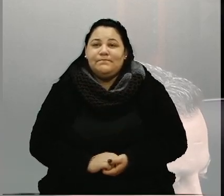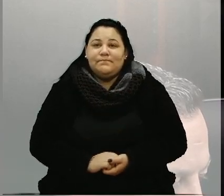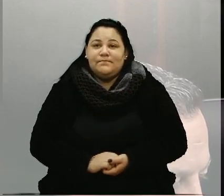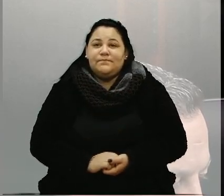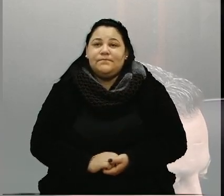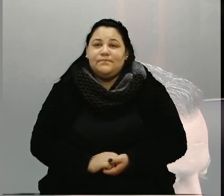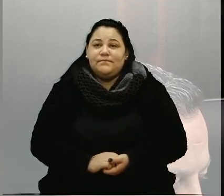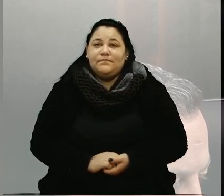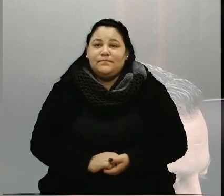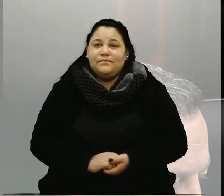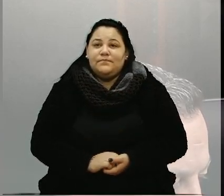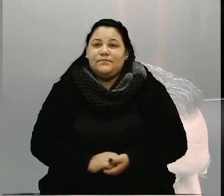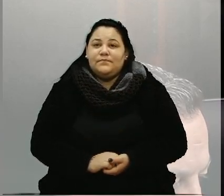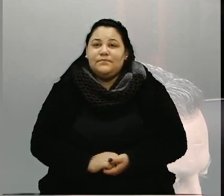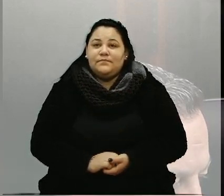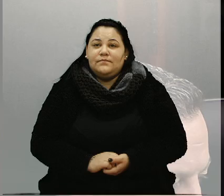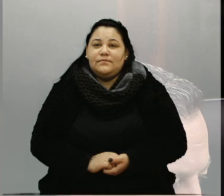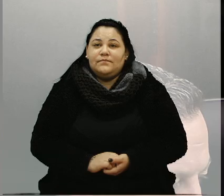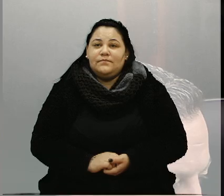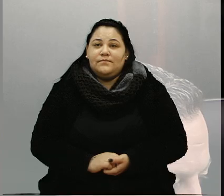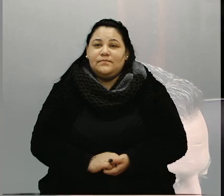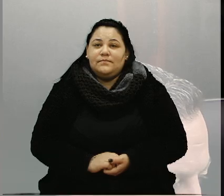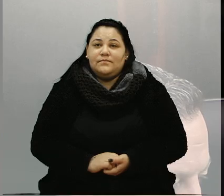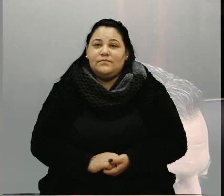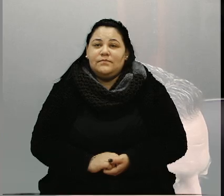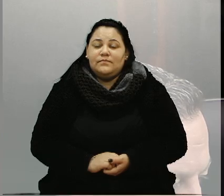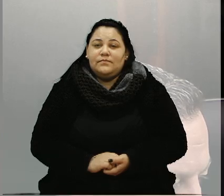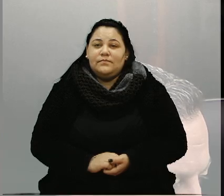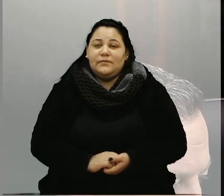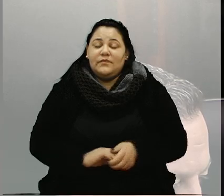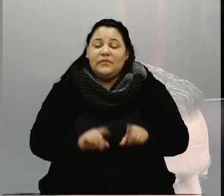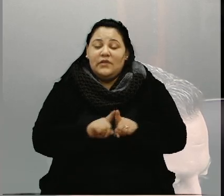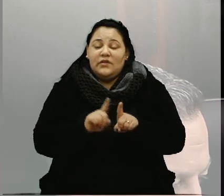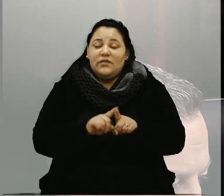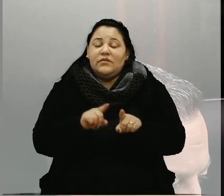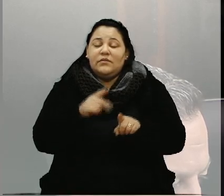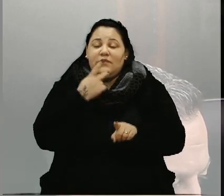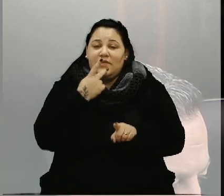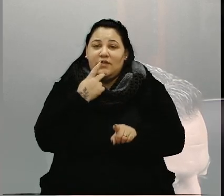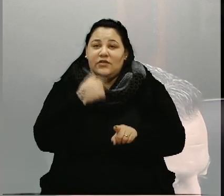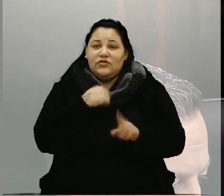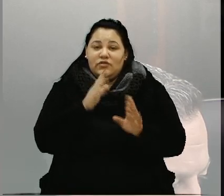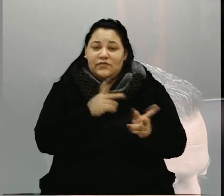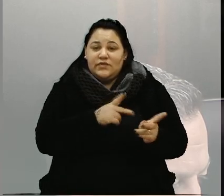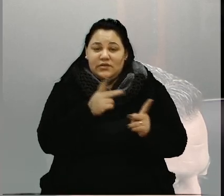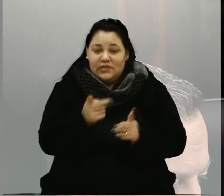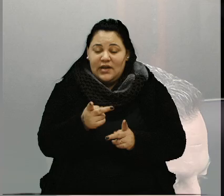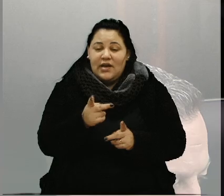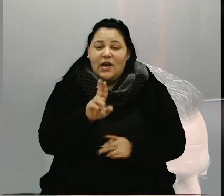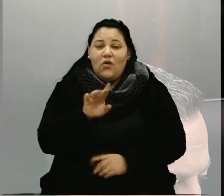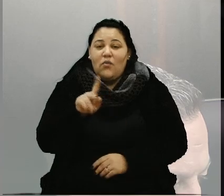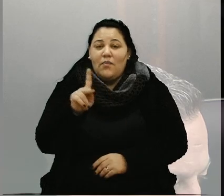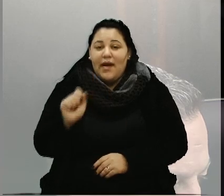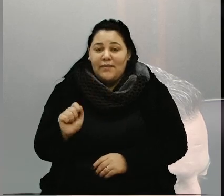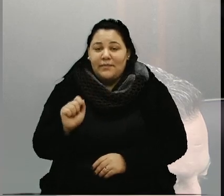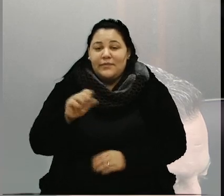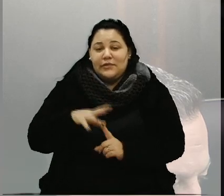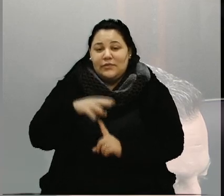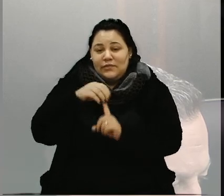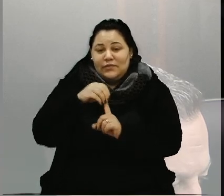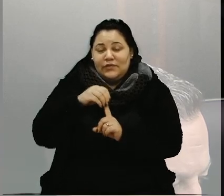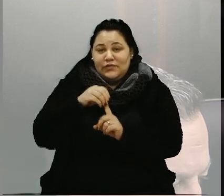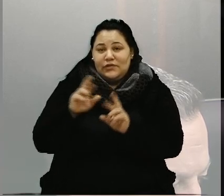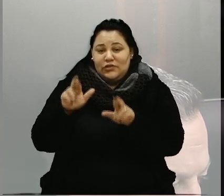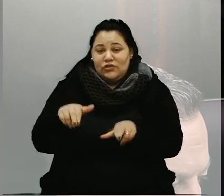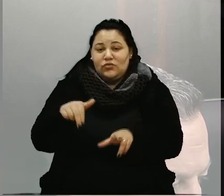digo que o CES, várias vezes vou visitar, né? As UPAs, principalmente a da região norte,